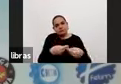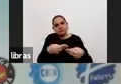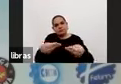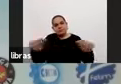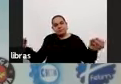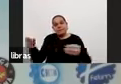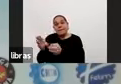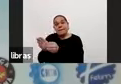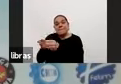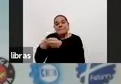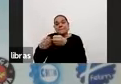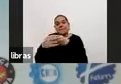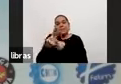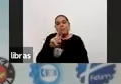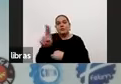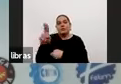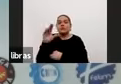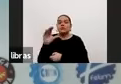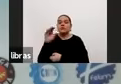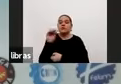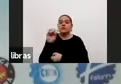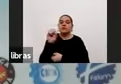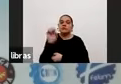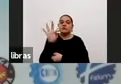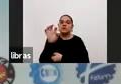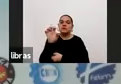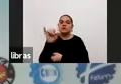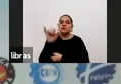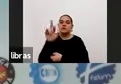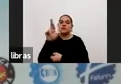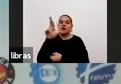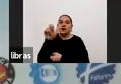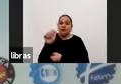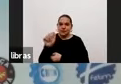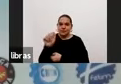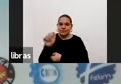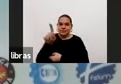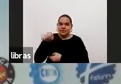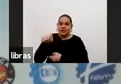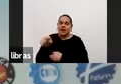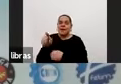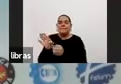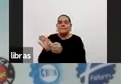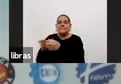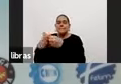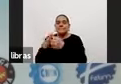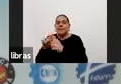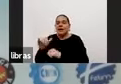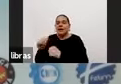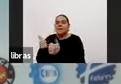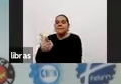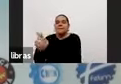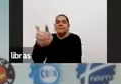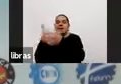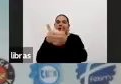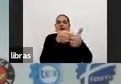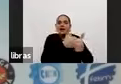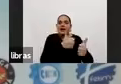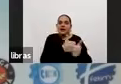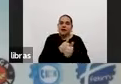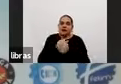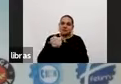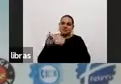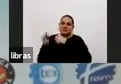Costeira. Eles entregaram para moradores do entorno da fábrica na paróquia